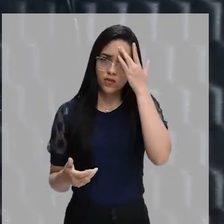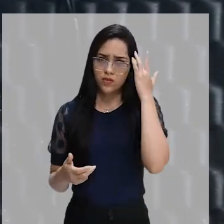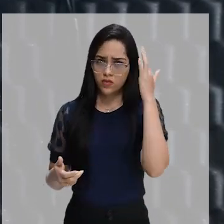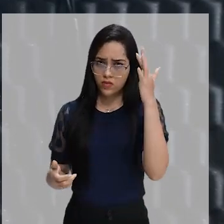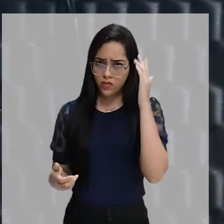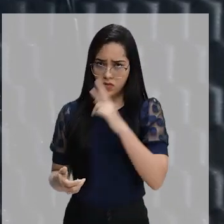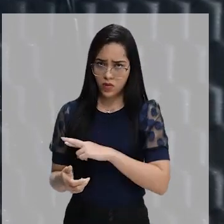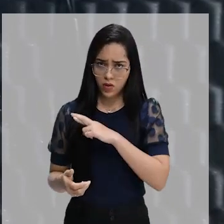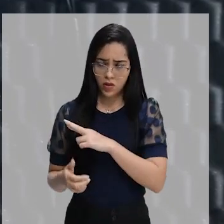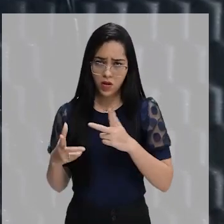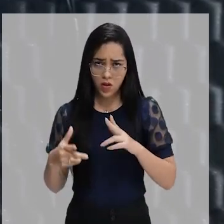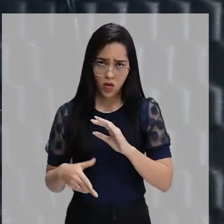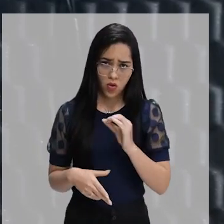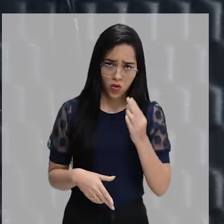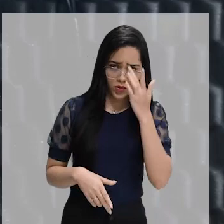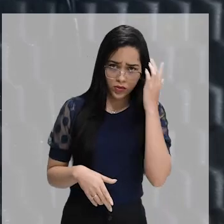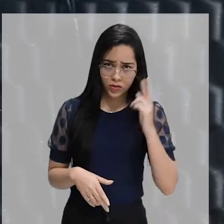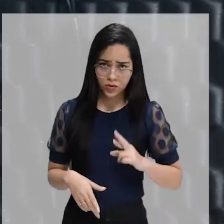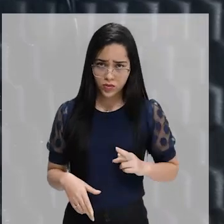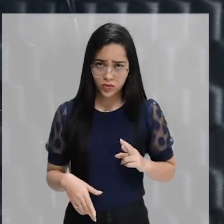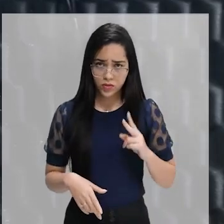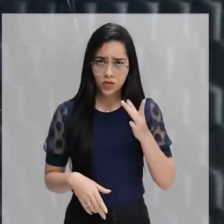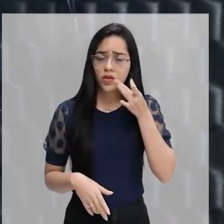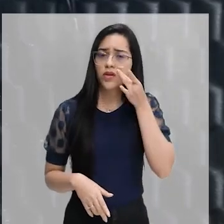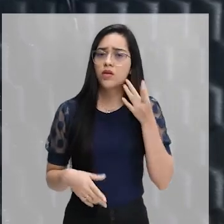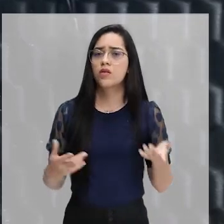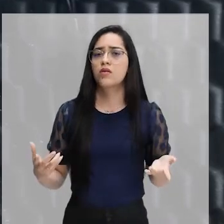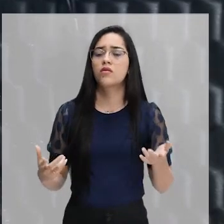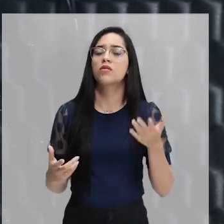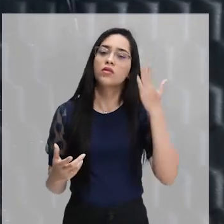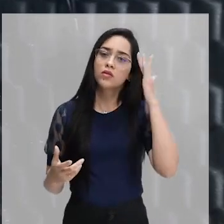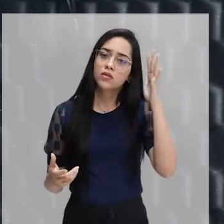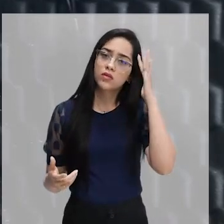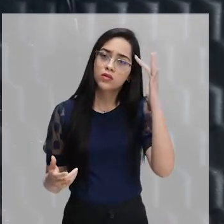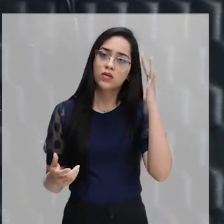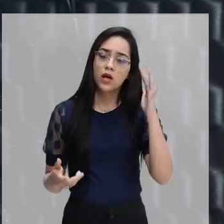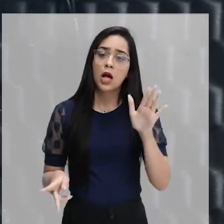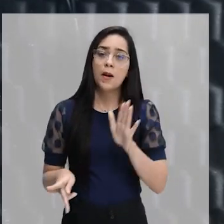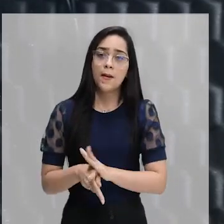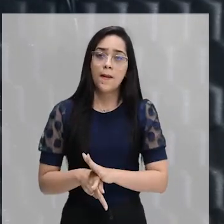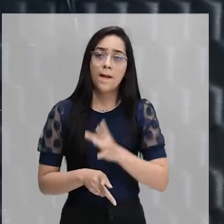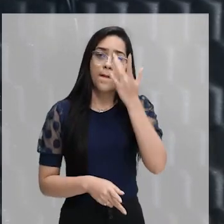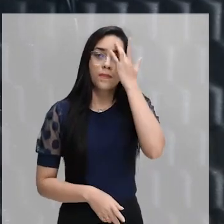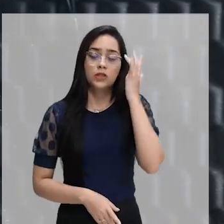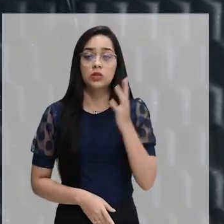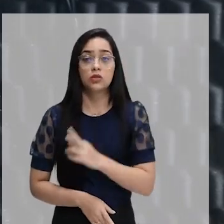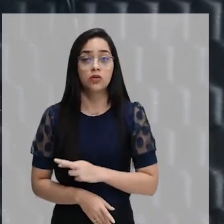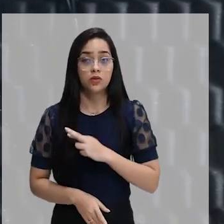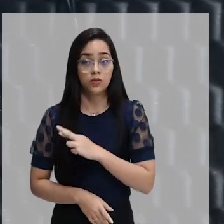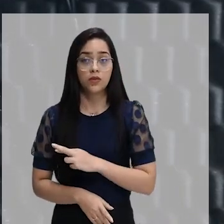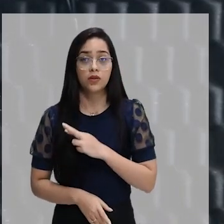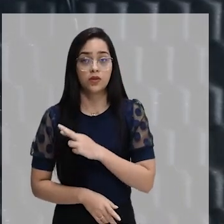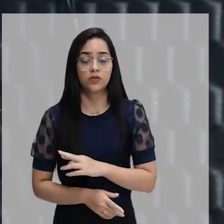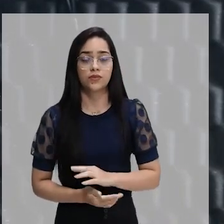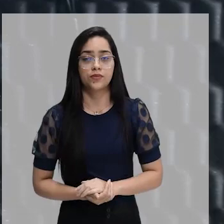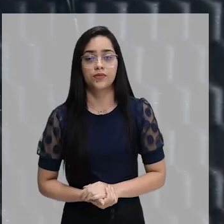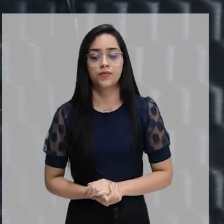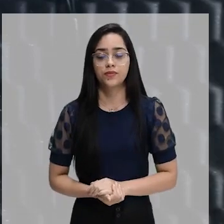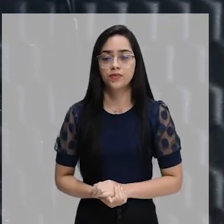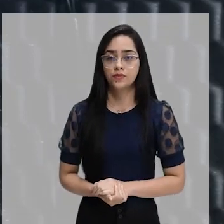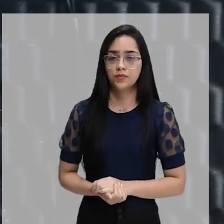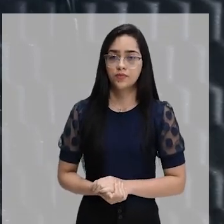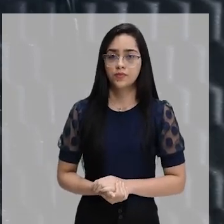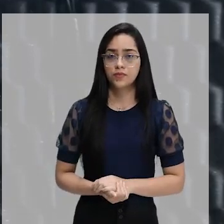assim? Ou os realistas? Claro que você já sabe que imaginação criadora não é uma característica do realismo, e sim